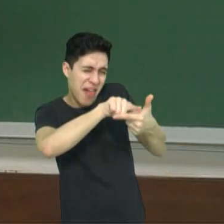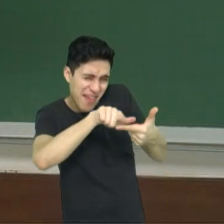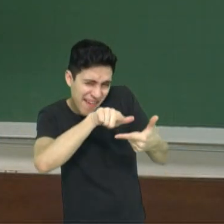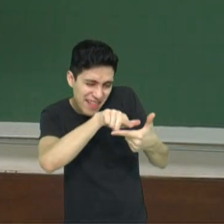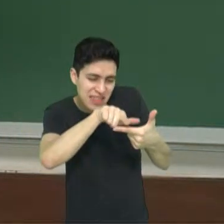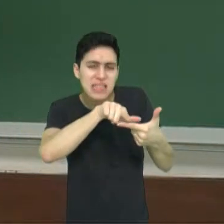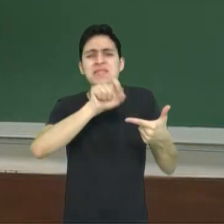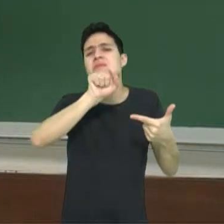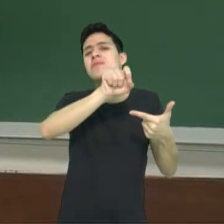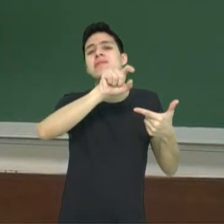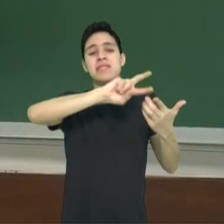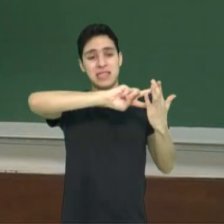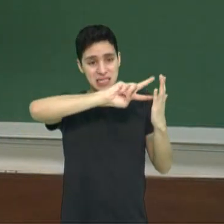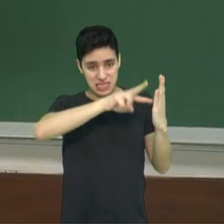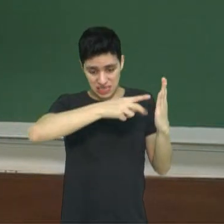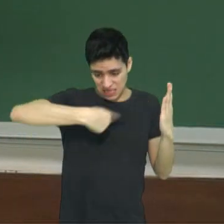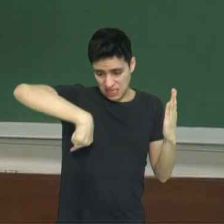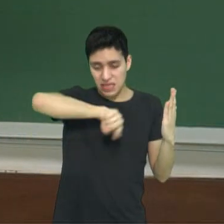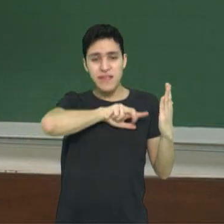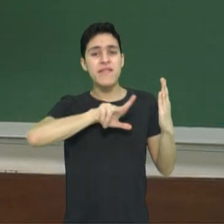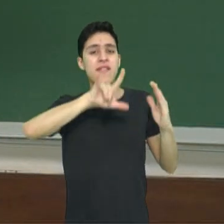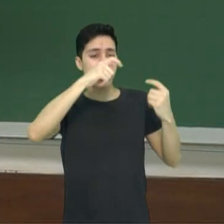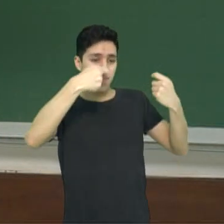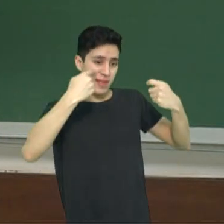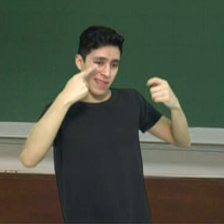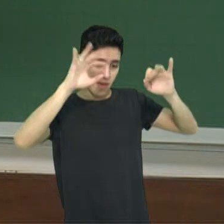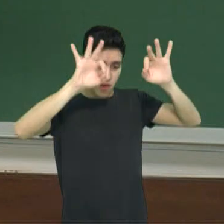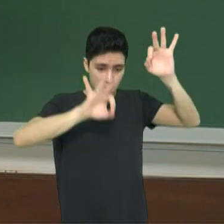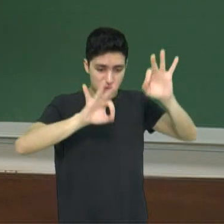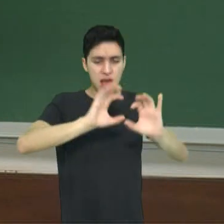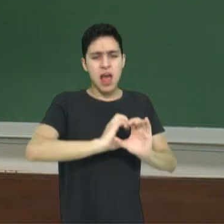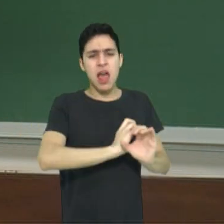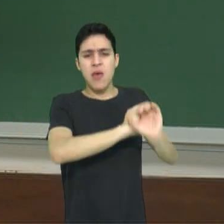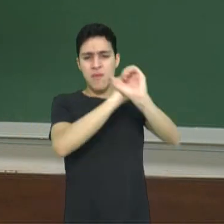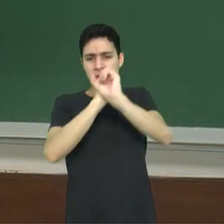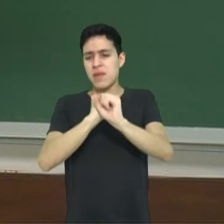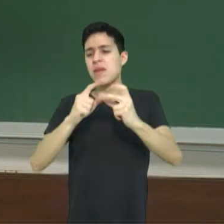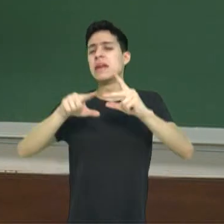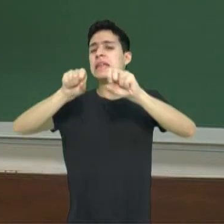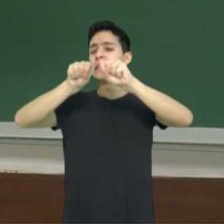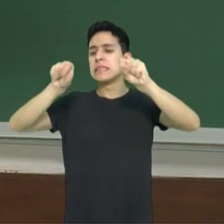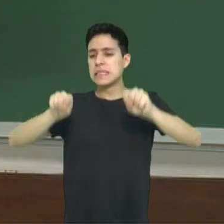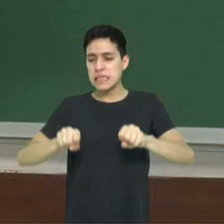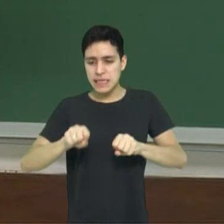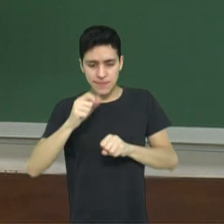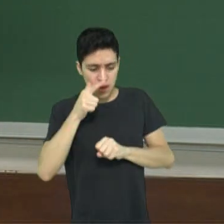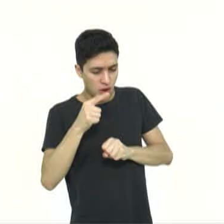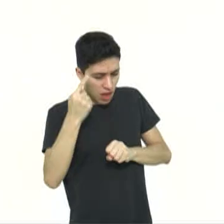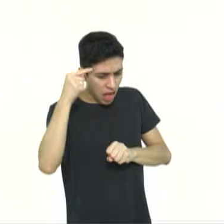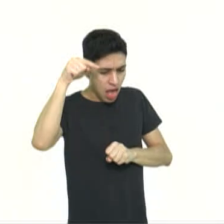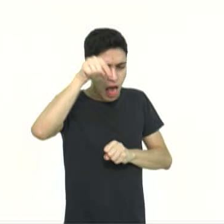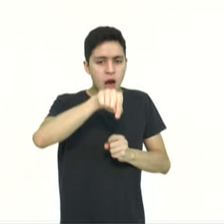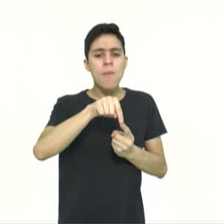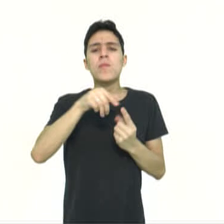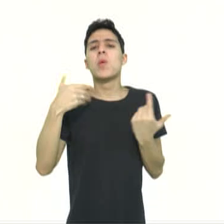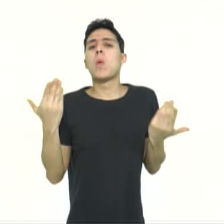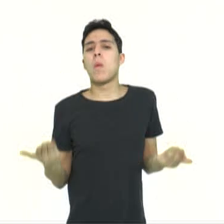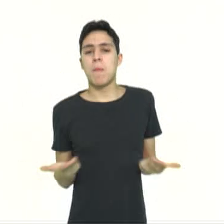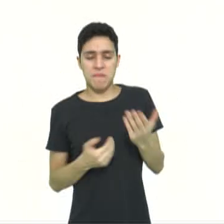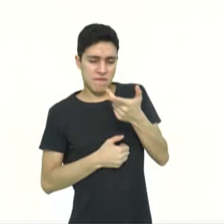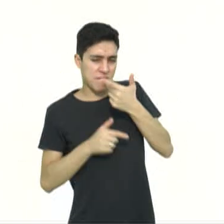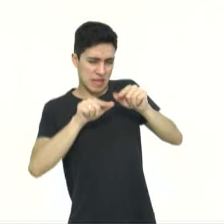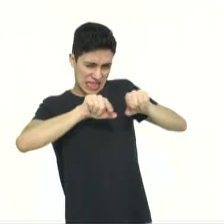teremos que montar alguma coisa, uma equação, sistema, não sei, para poder resolver. Ele fala assim, ó, um